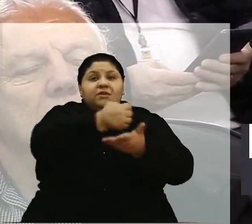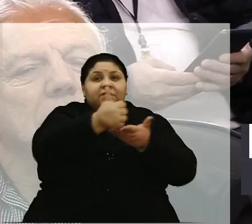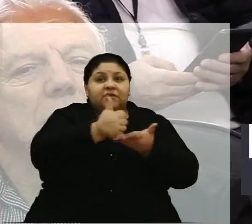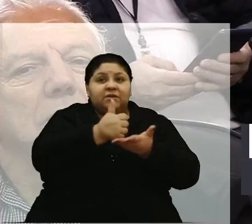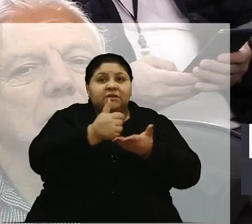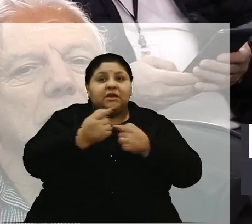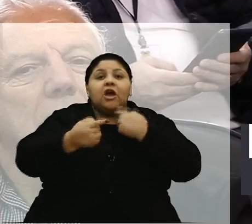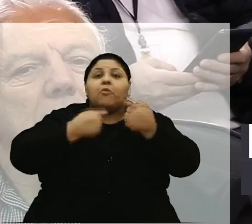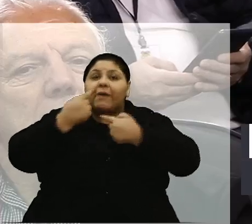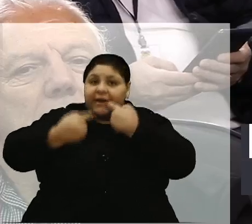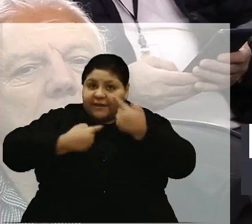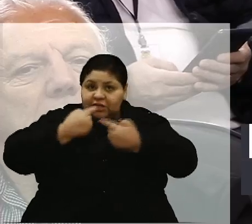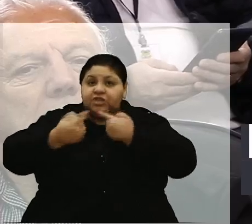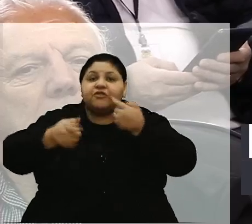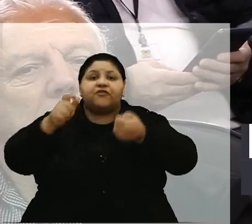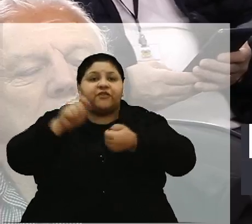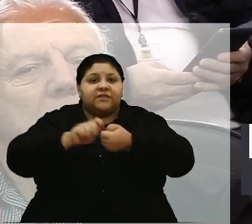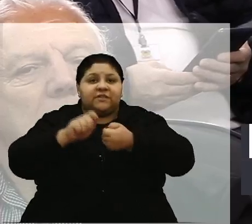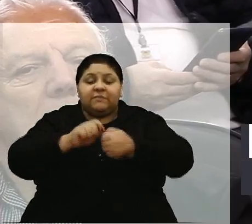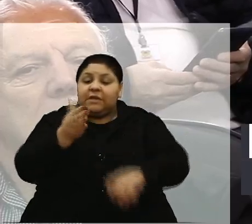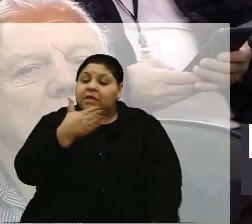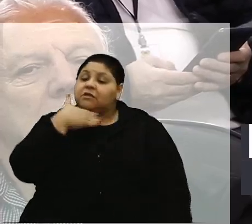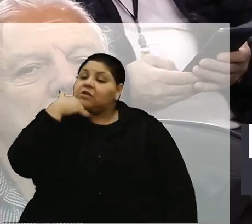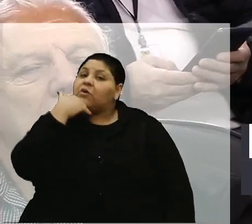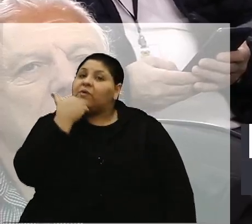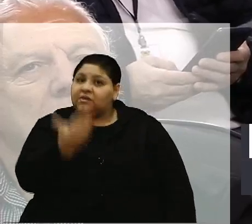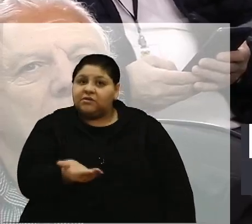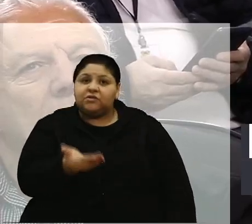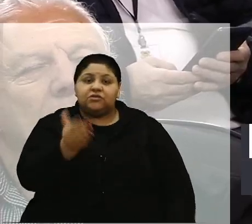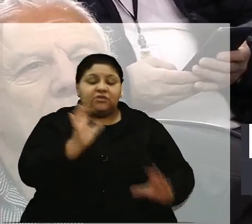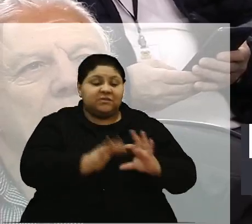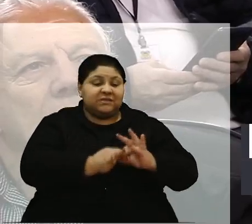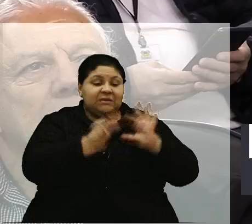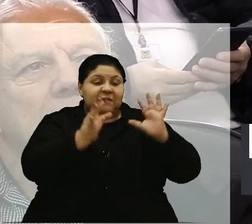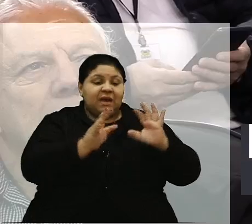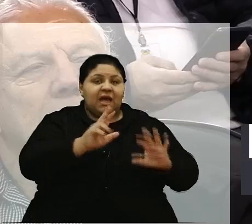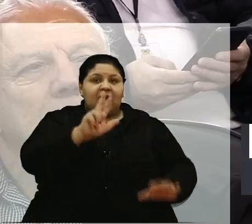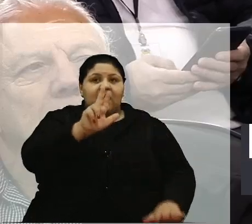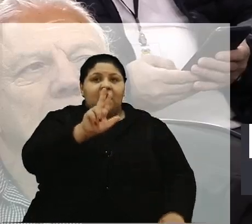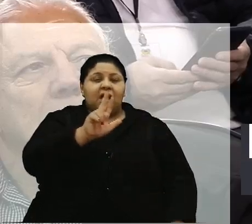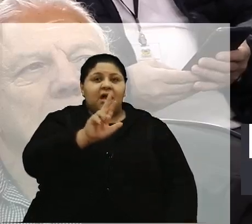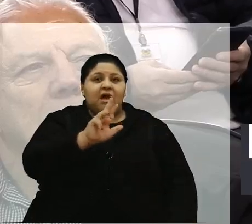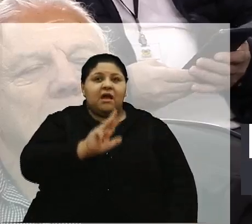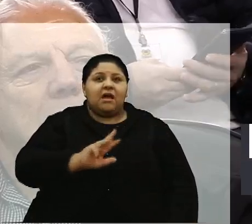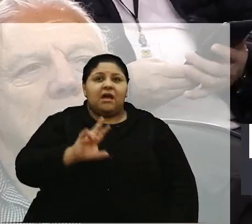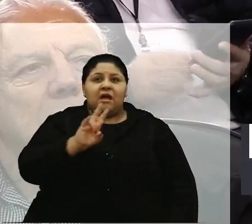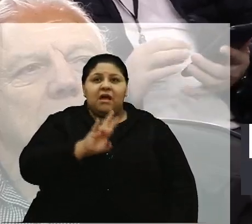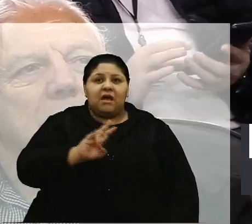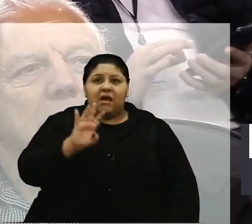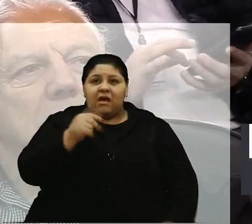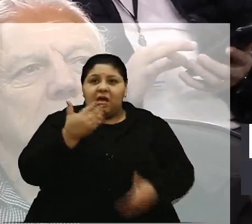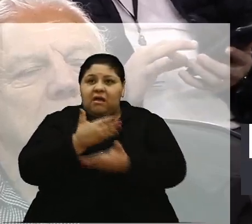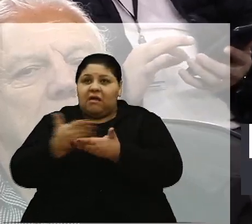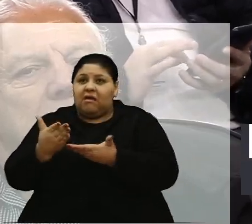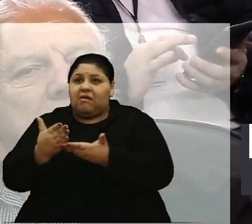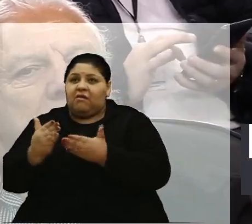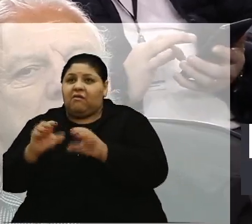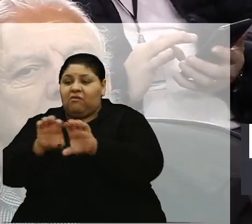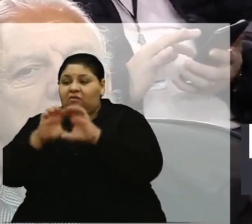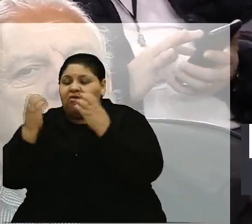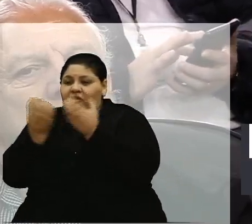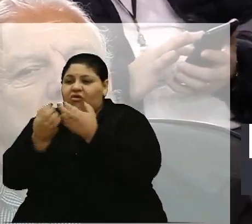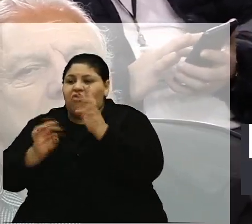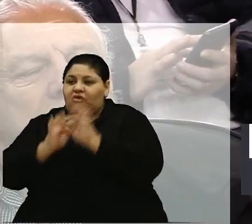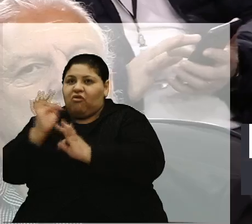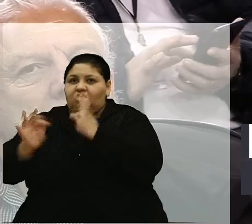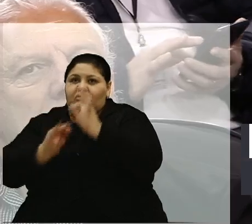que vocês têm que fazer também. Que não adianta liberar as drogas e os residenciais terapêuticas, as comunidades terapêuticas, que é onde que